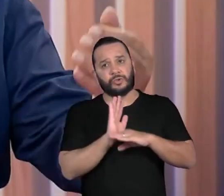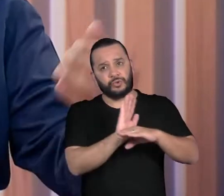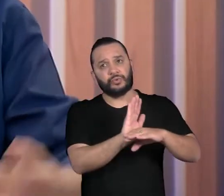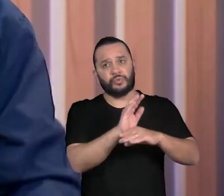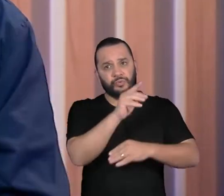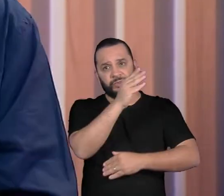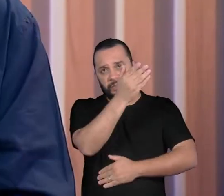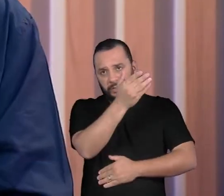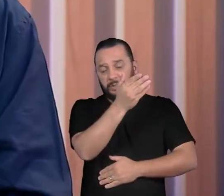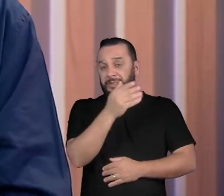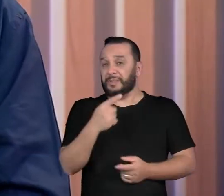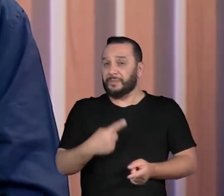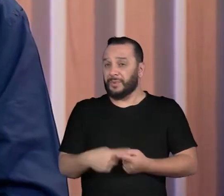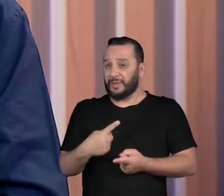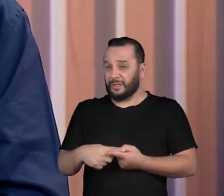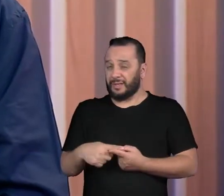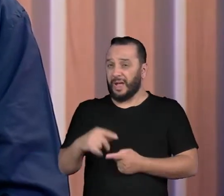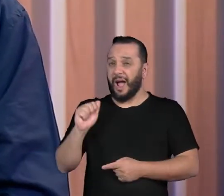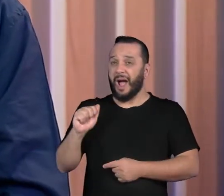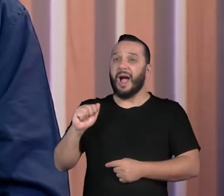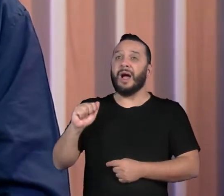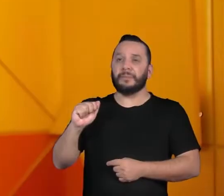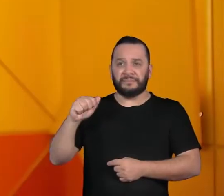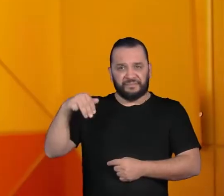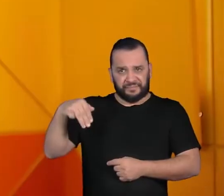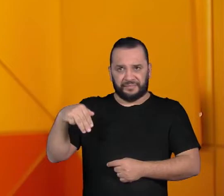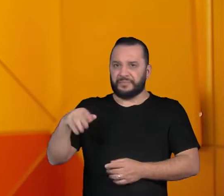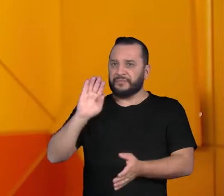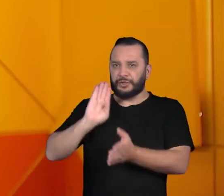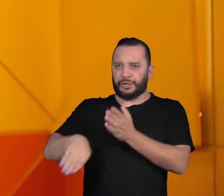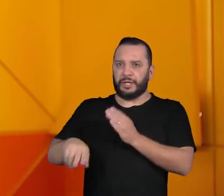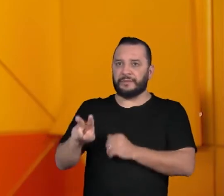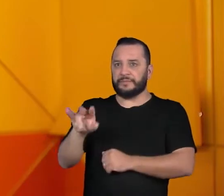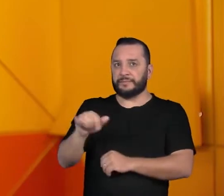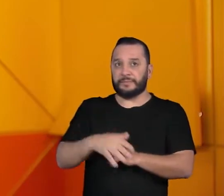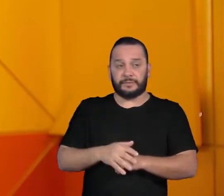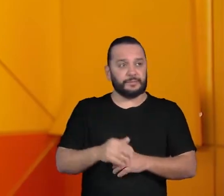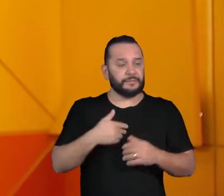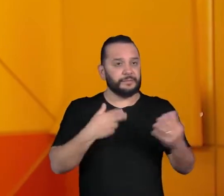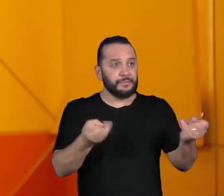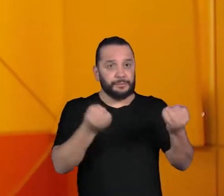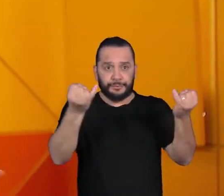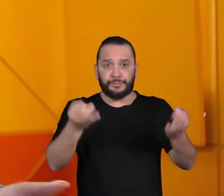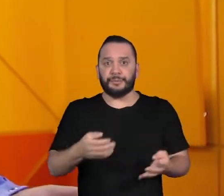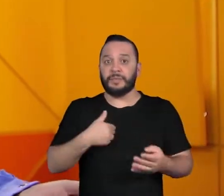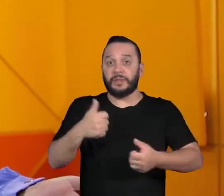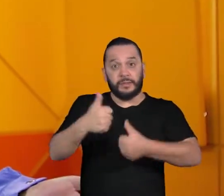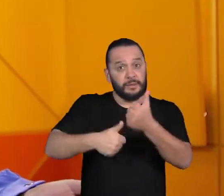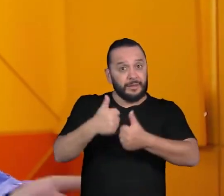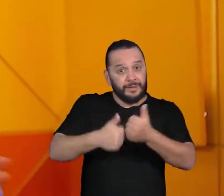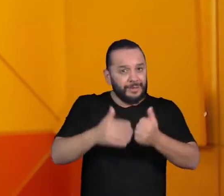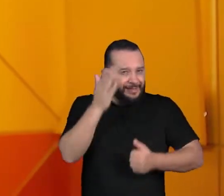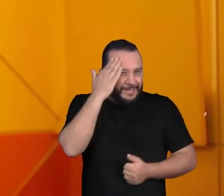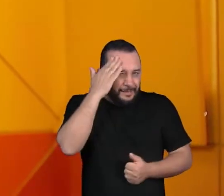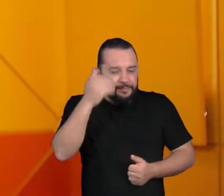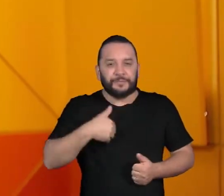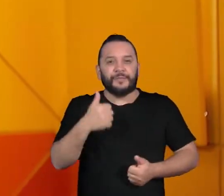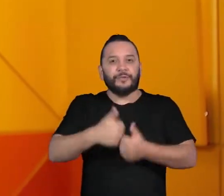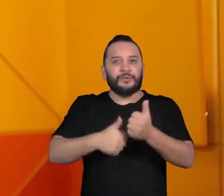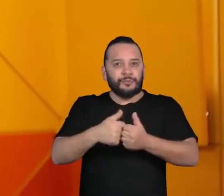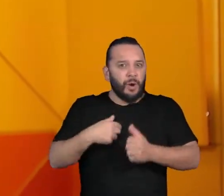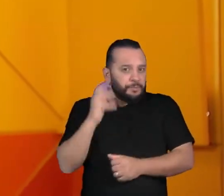essa saída do AM. Vamos agora falar de futebol? Ouvir futebol pelas ondas do rádio é uma